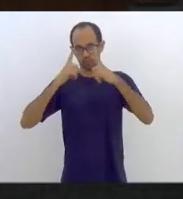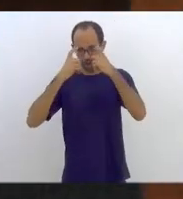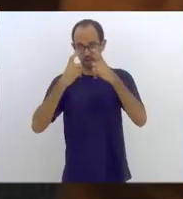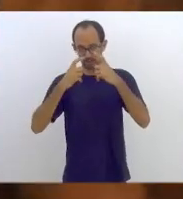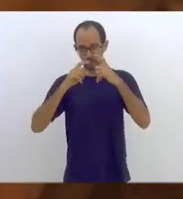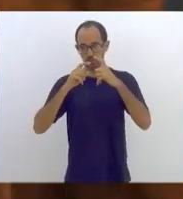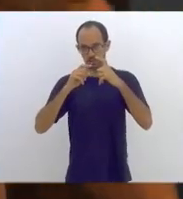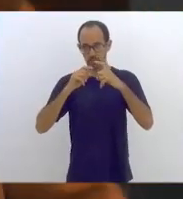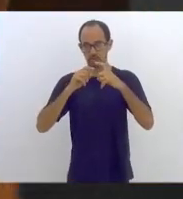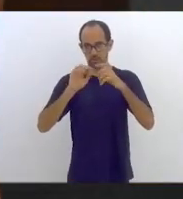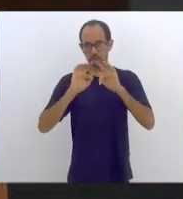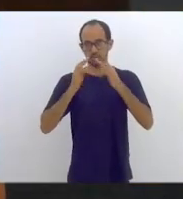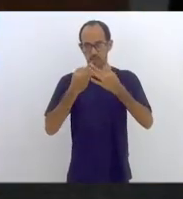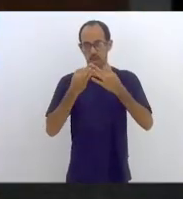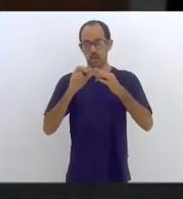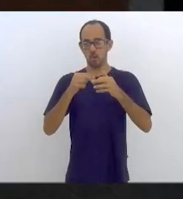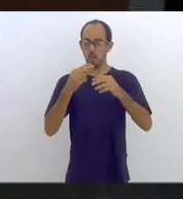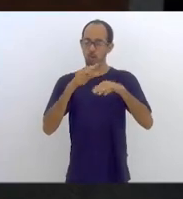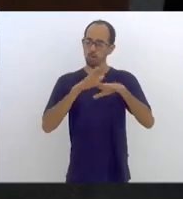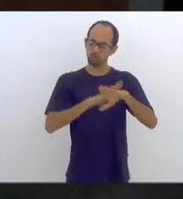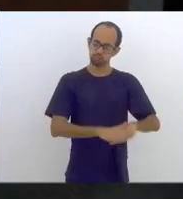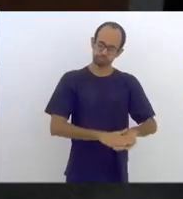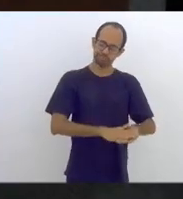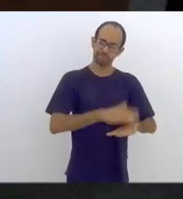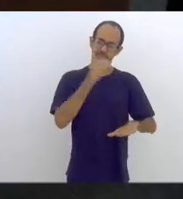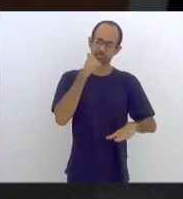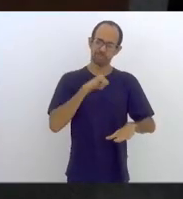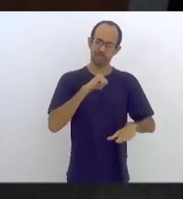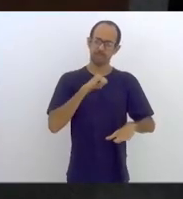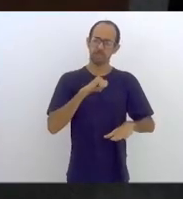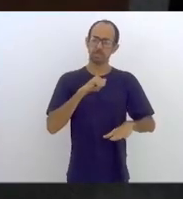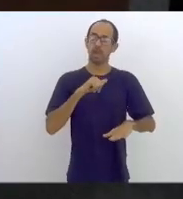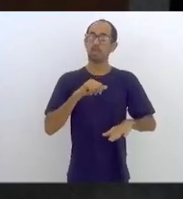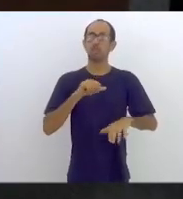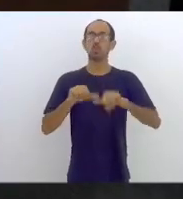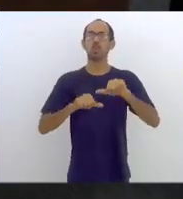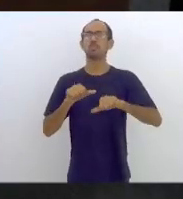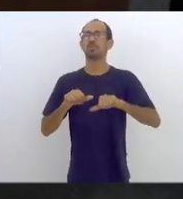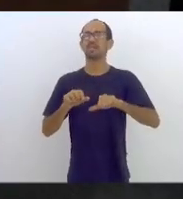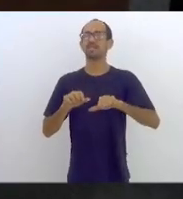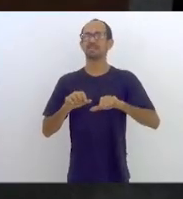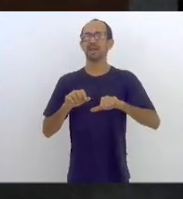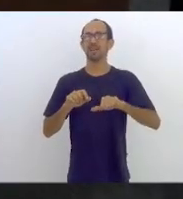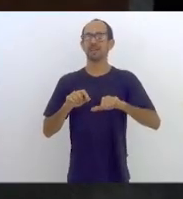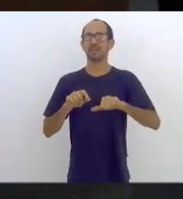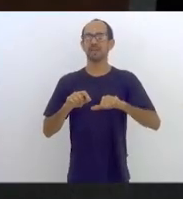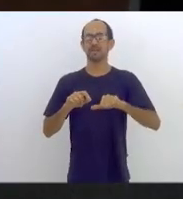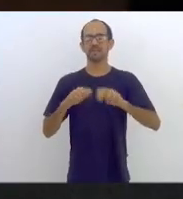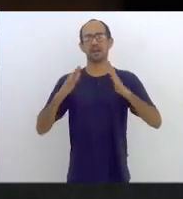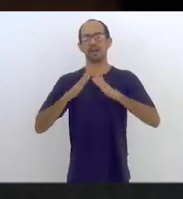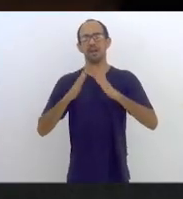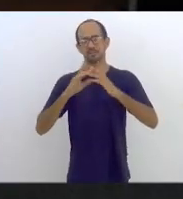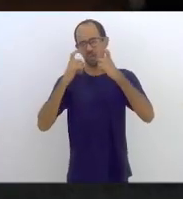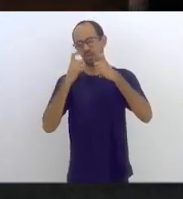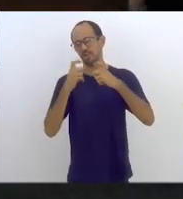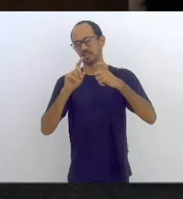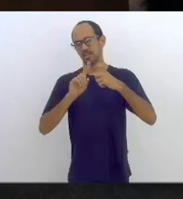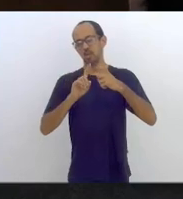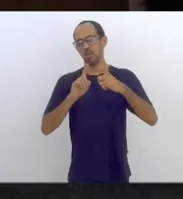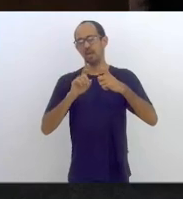a subjugar as mulheres é que são que estejam aí num processo de separação